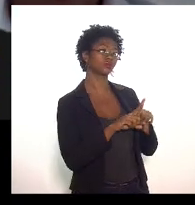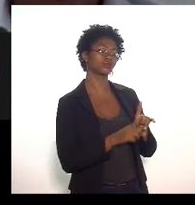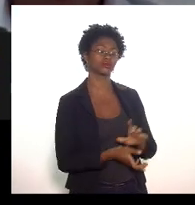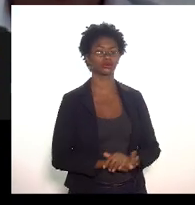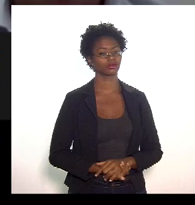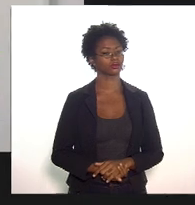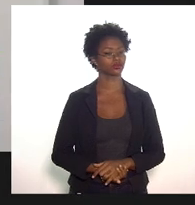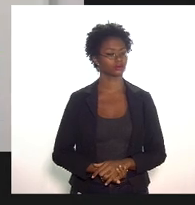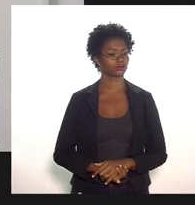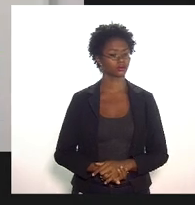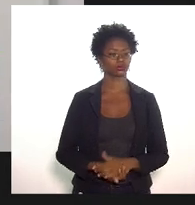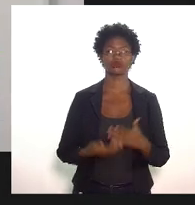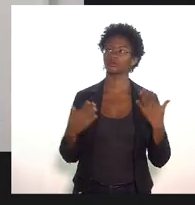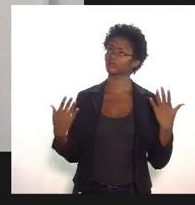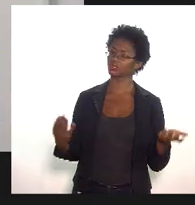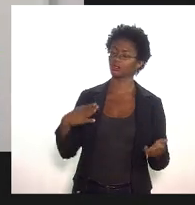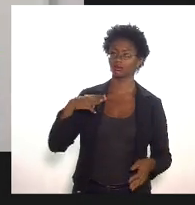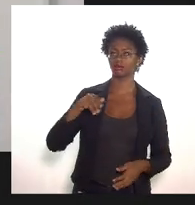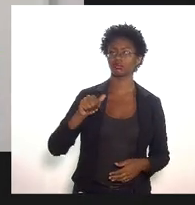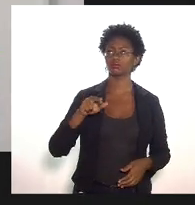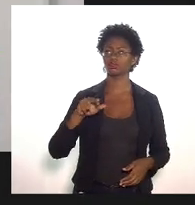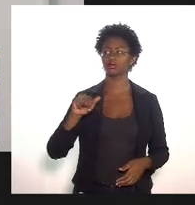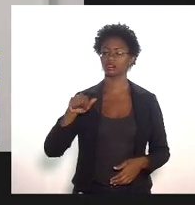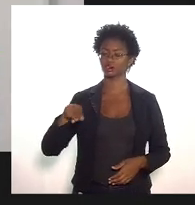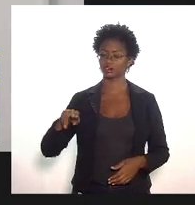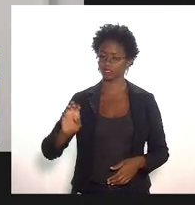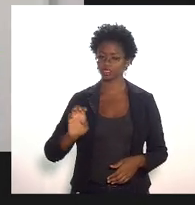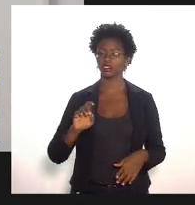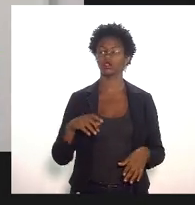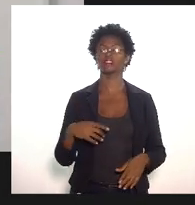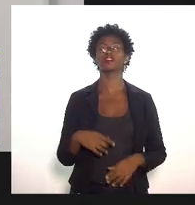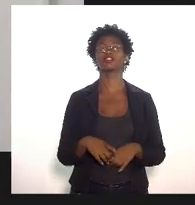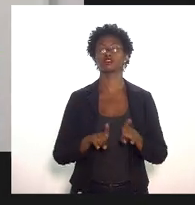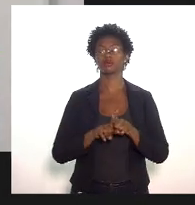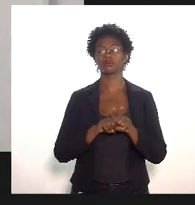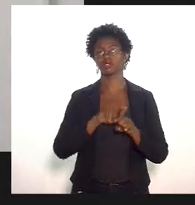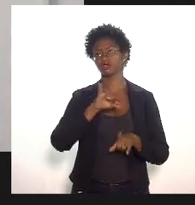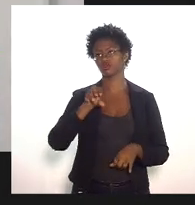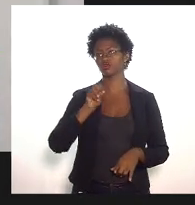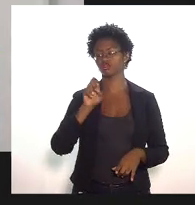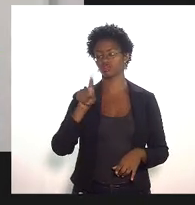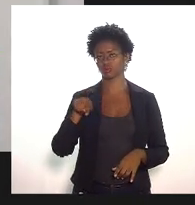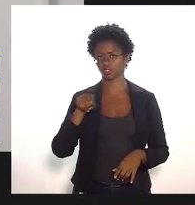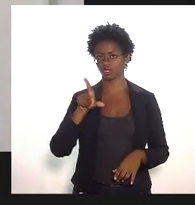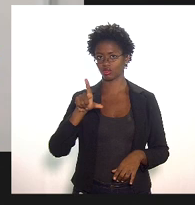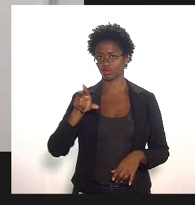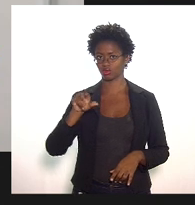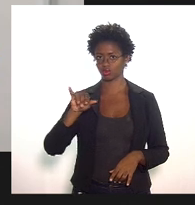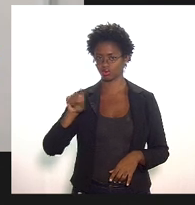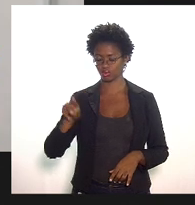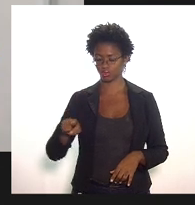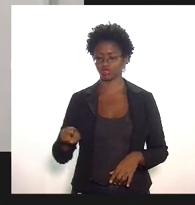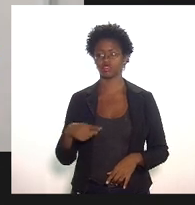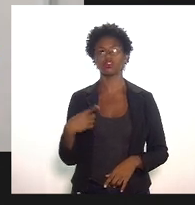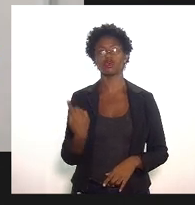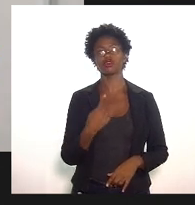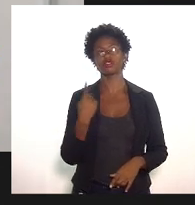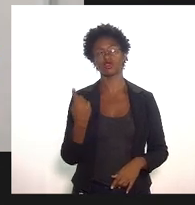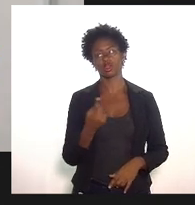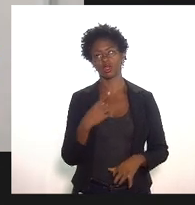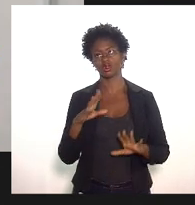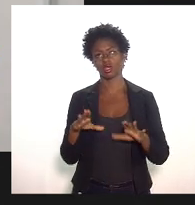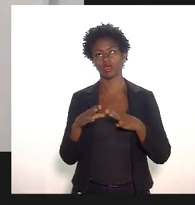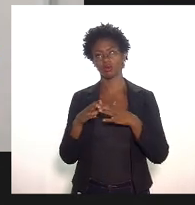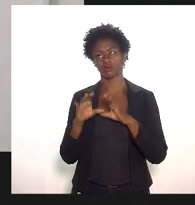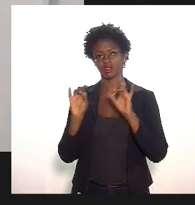Bom, José Luiz e Mariane, em nome aí, não é, da nossa comissão, agradecer ao senador Nelsinho Trade e